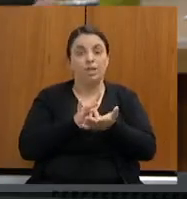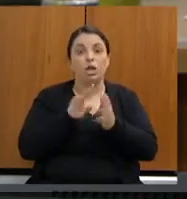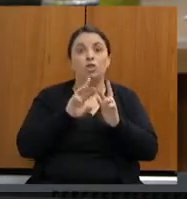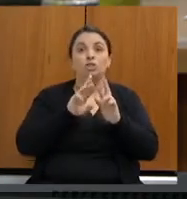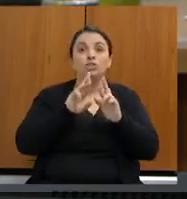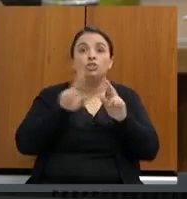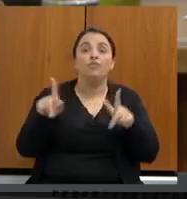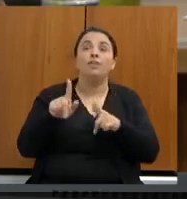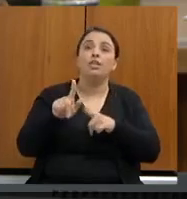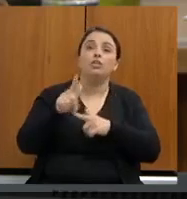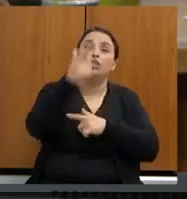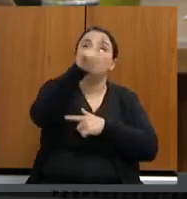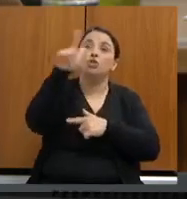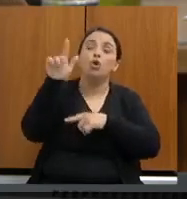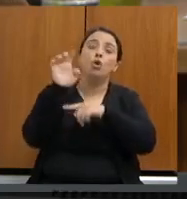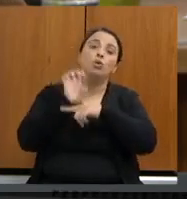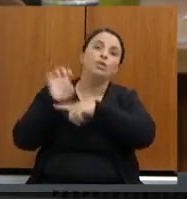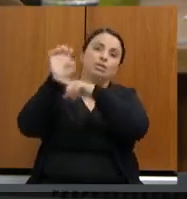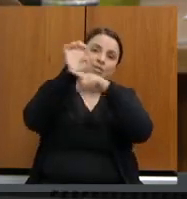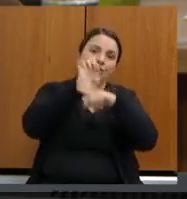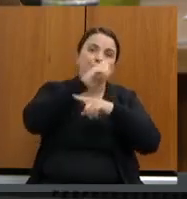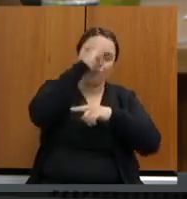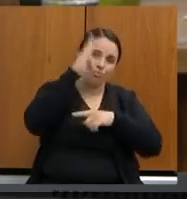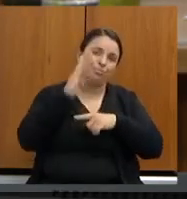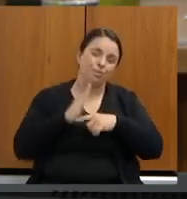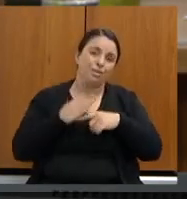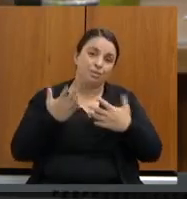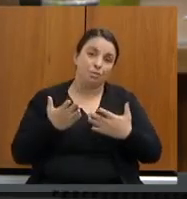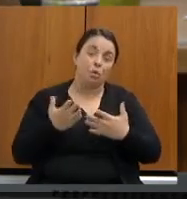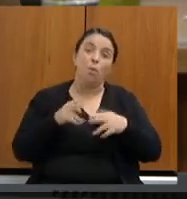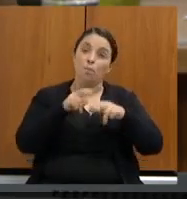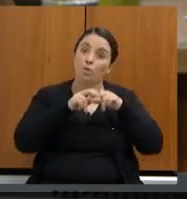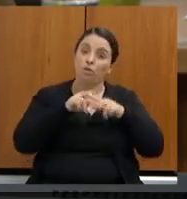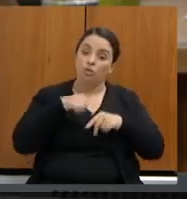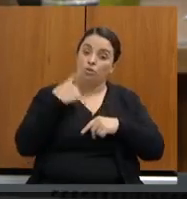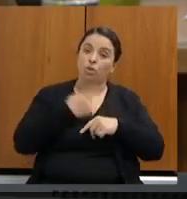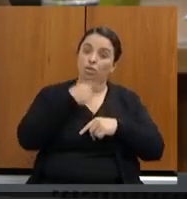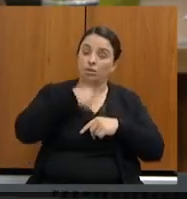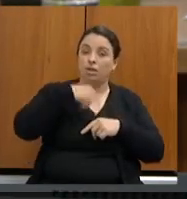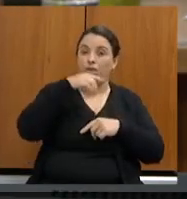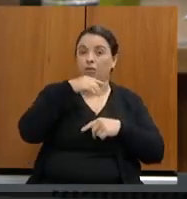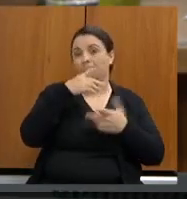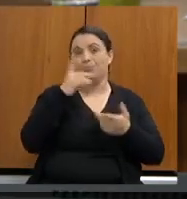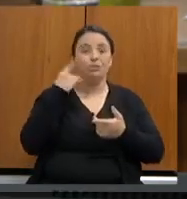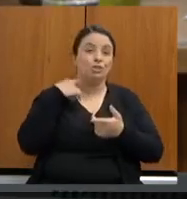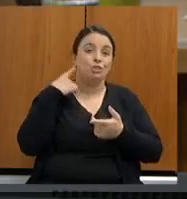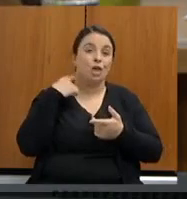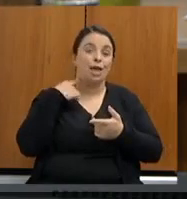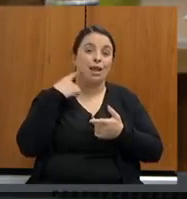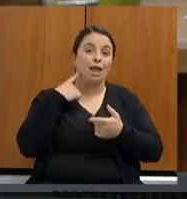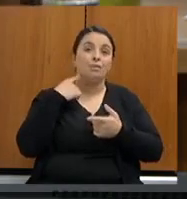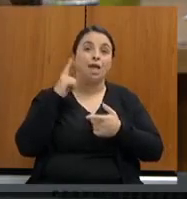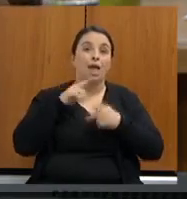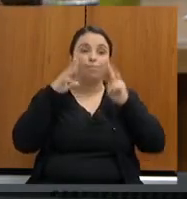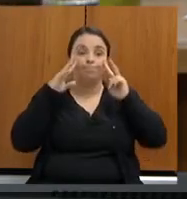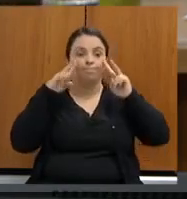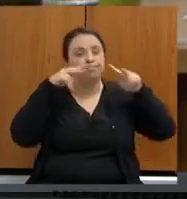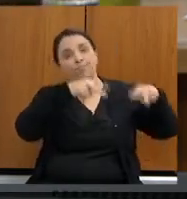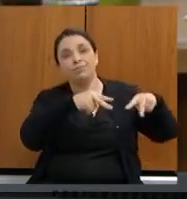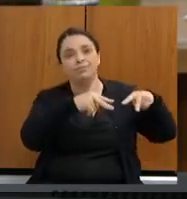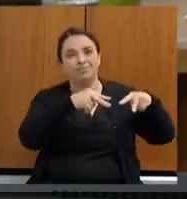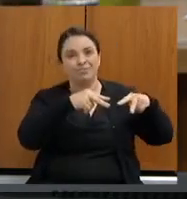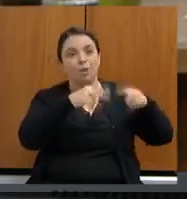país EA polícia não são os protagonistas na empresa a prevenção à violência doméstica e e